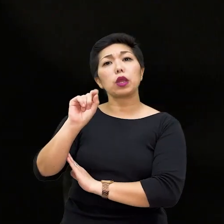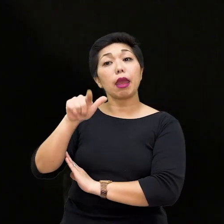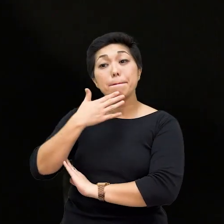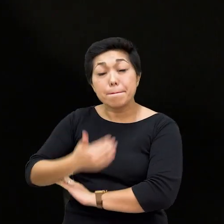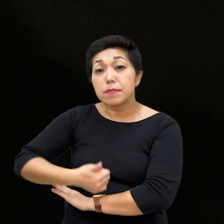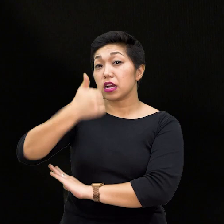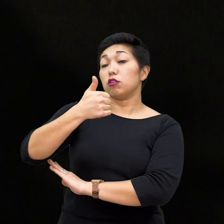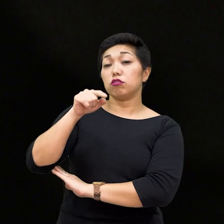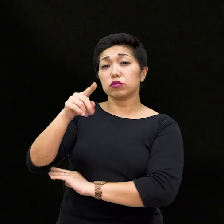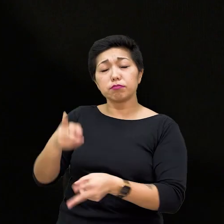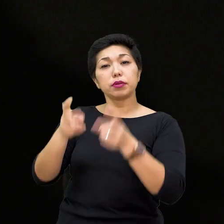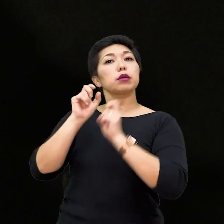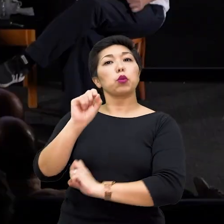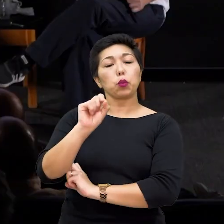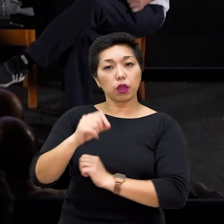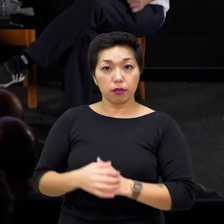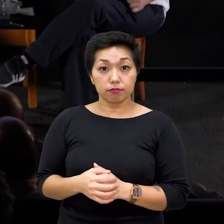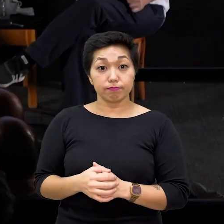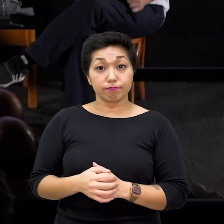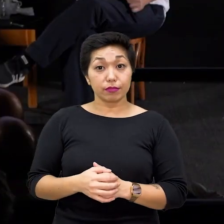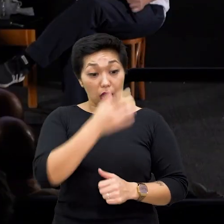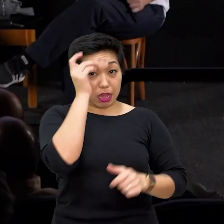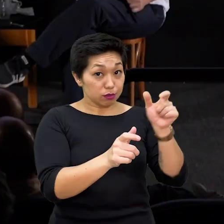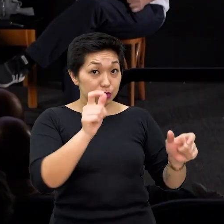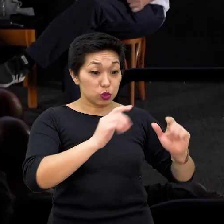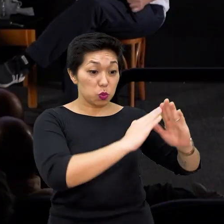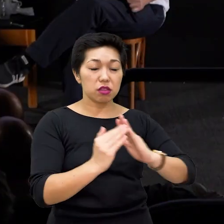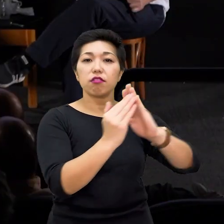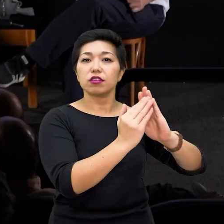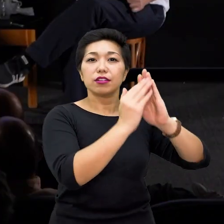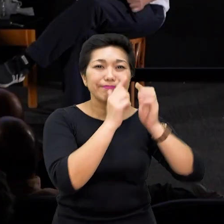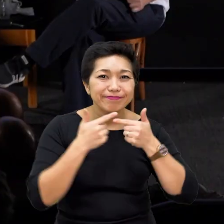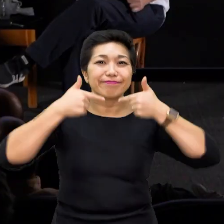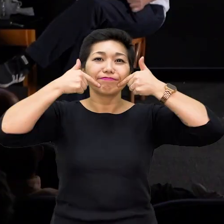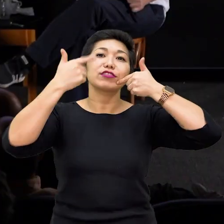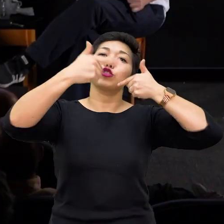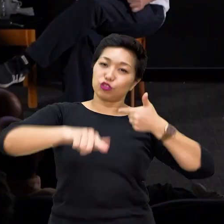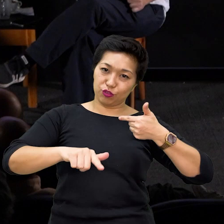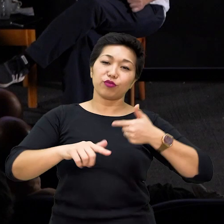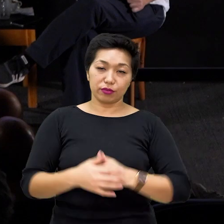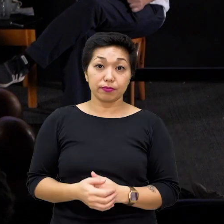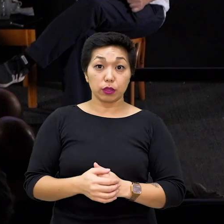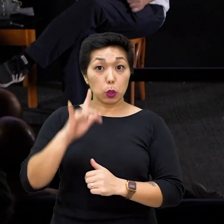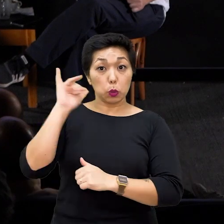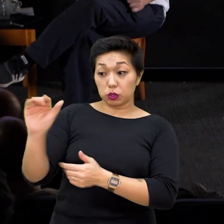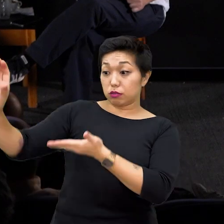maior vantagem que você viu? Ela falou assim, que as pessoas na vila voltaram a ficar felizes. Então, no dia que chega o dinheiro, que todo